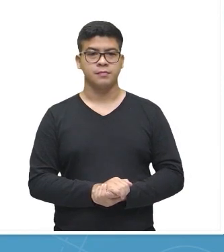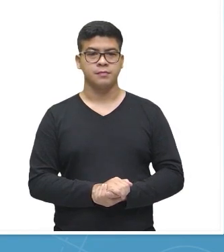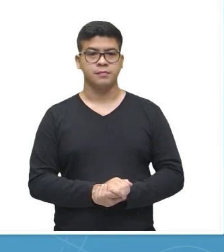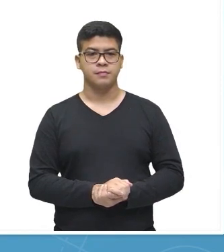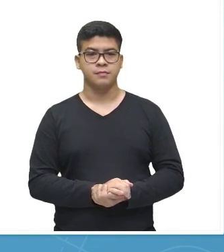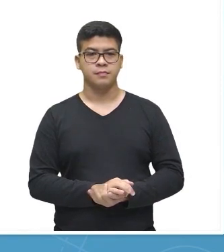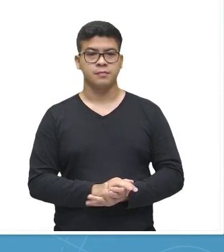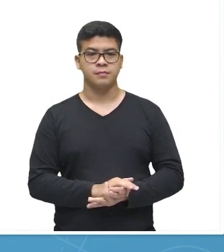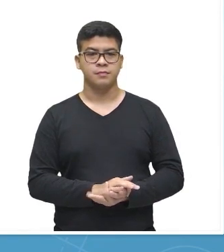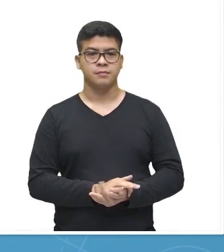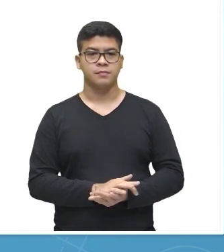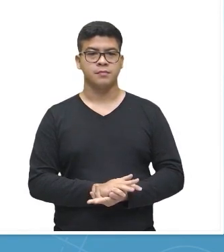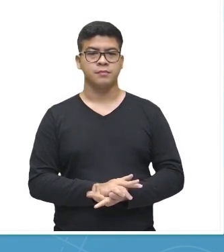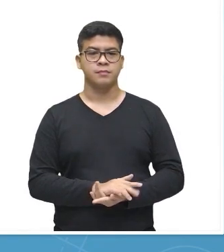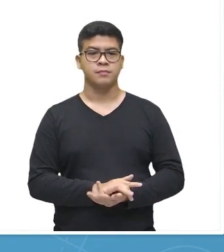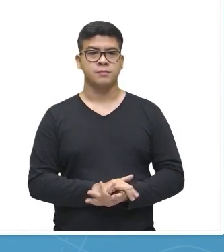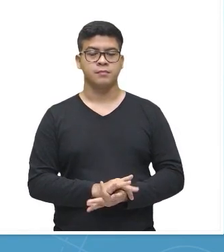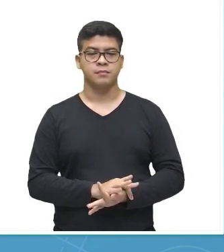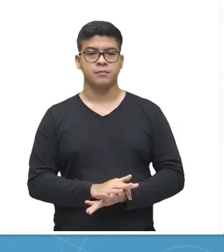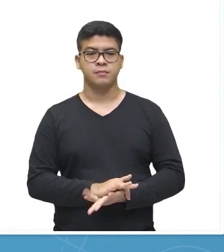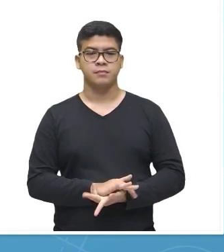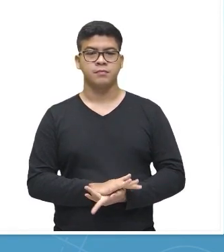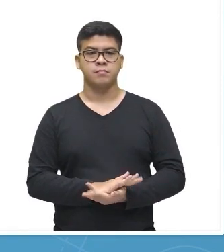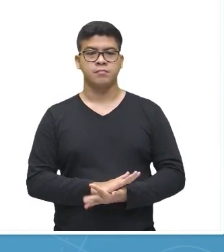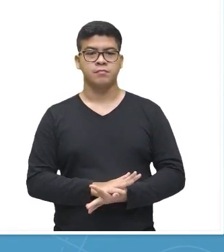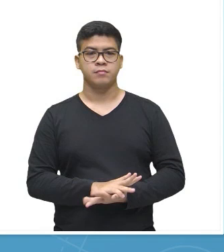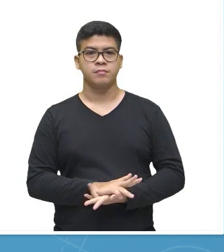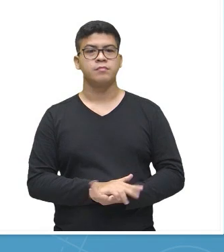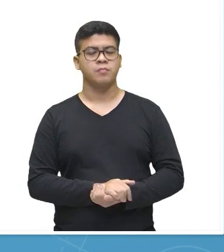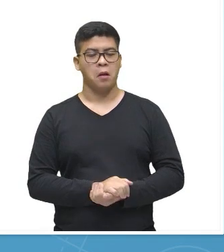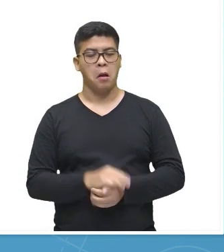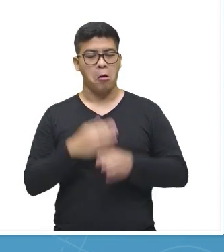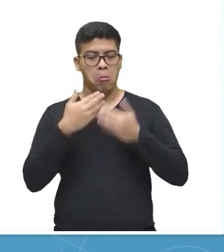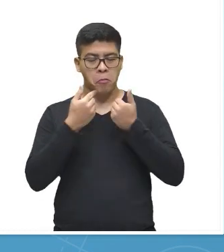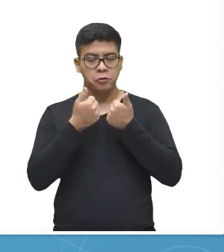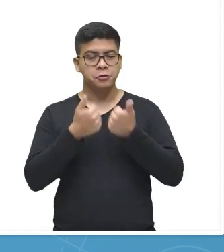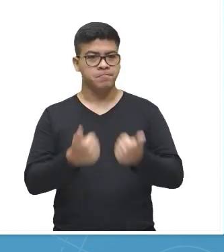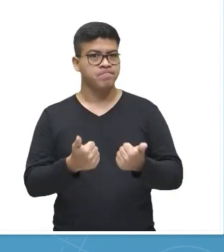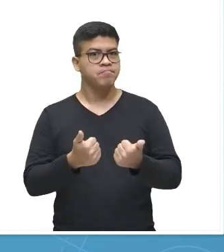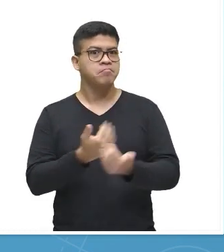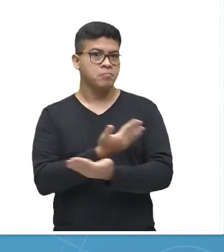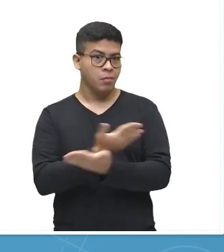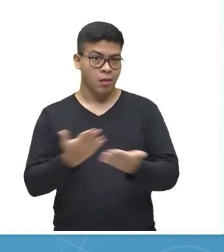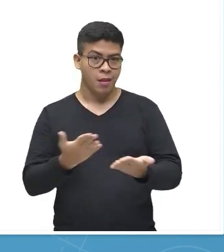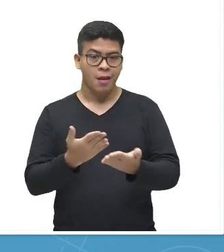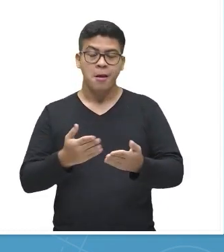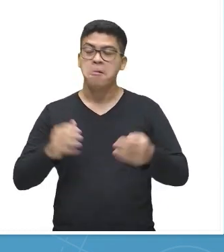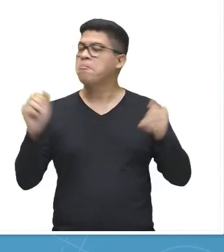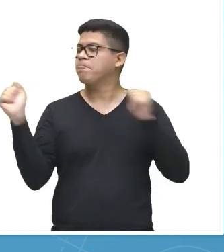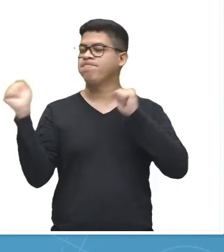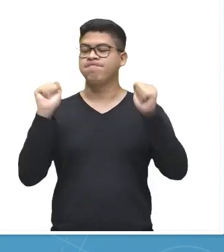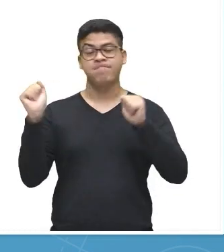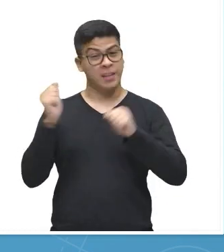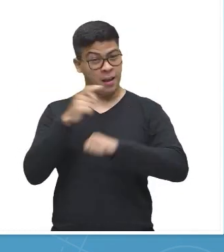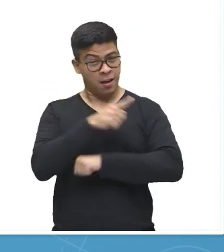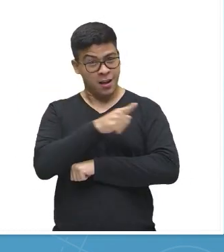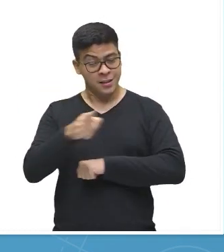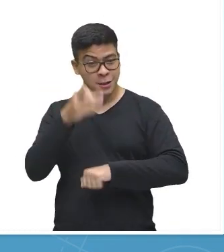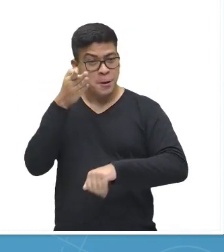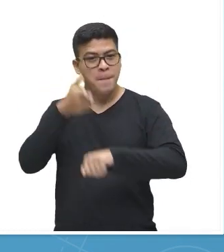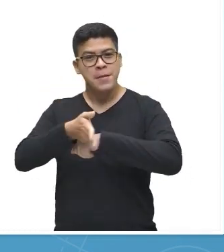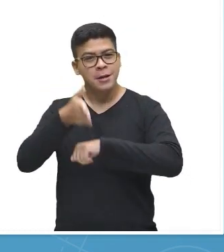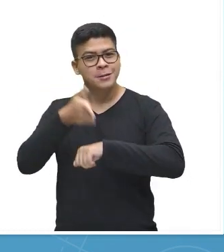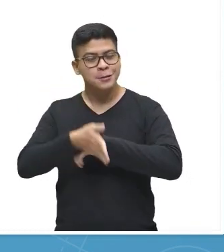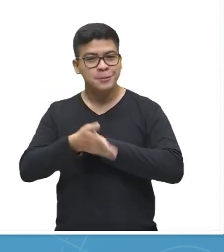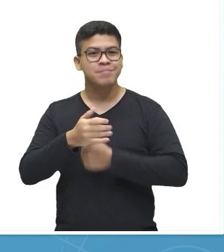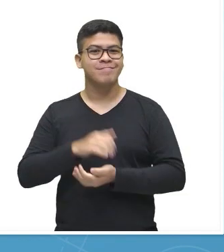A Tabita Dani a D. Muito bem. Eu estou adorando a participação de